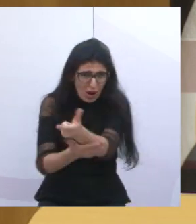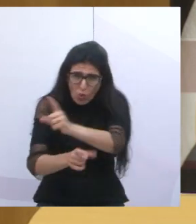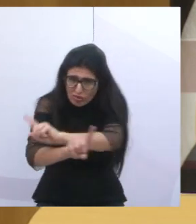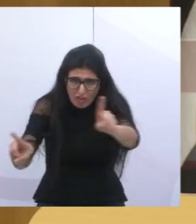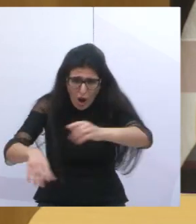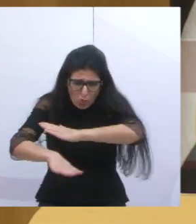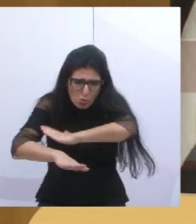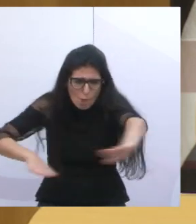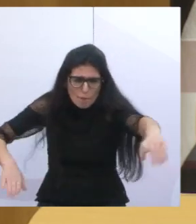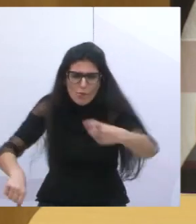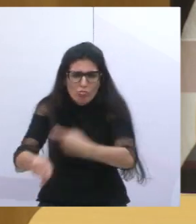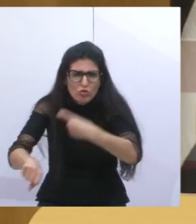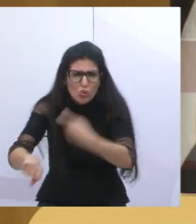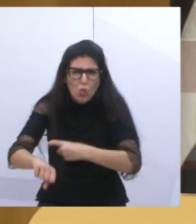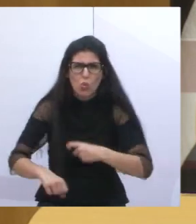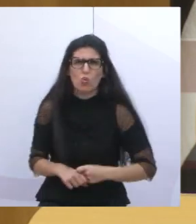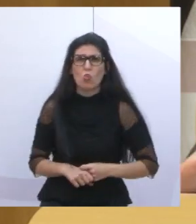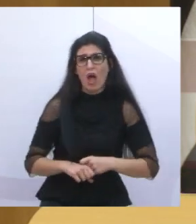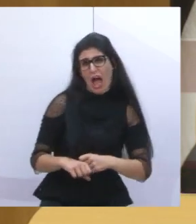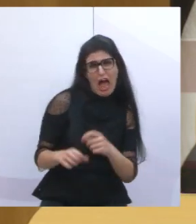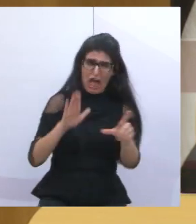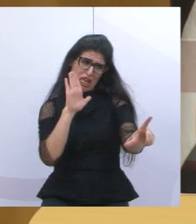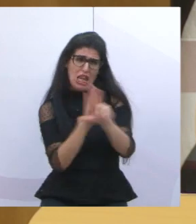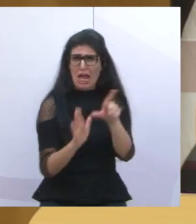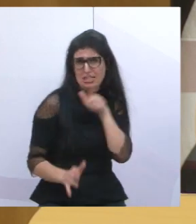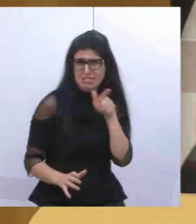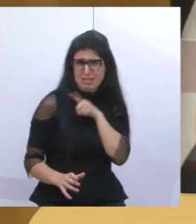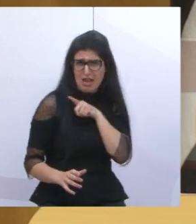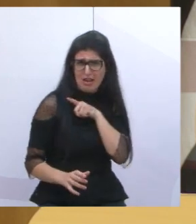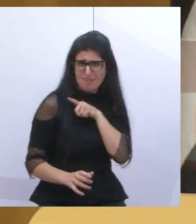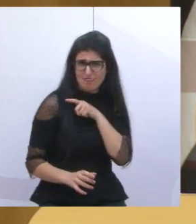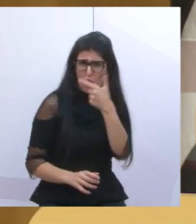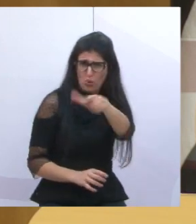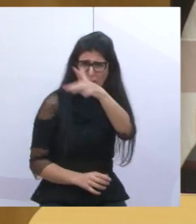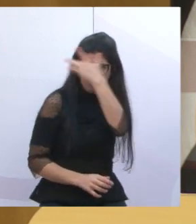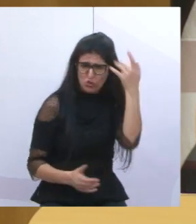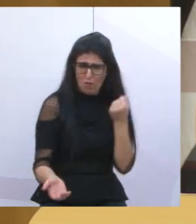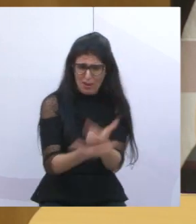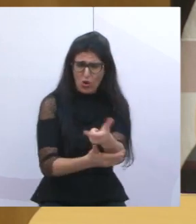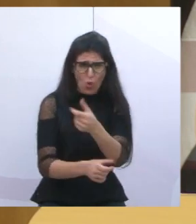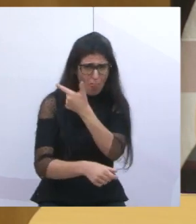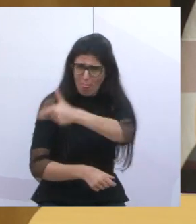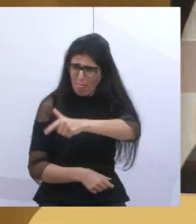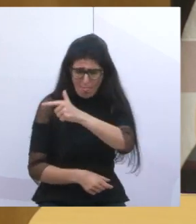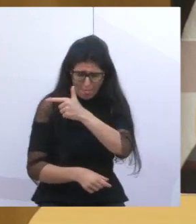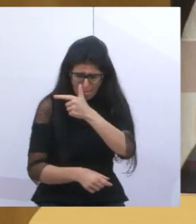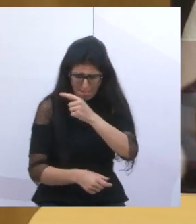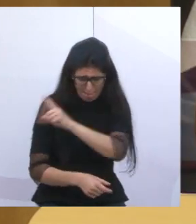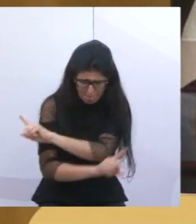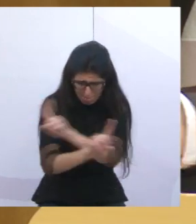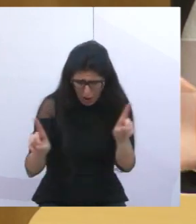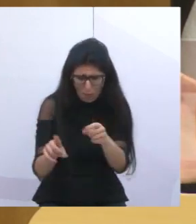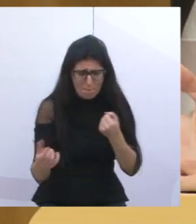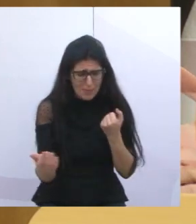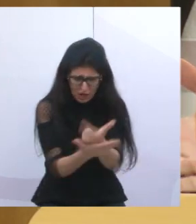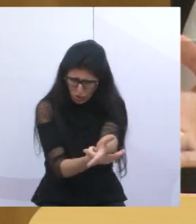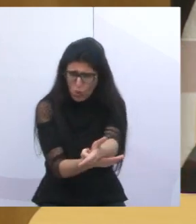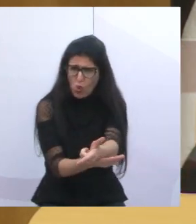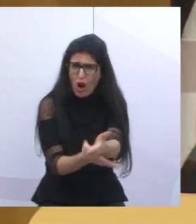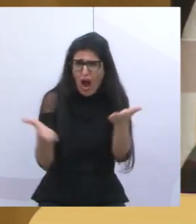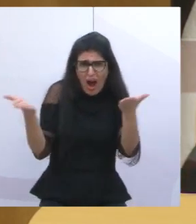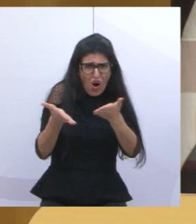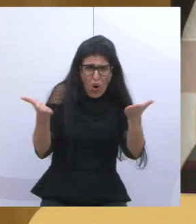de saber se vocês, que são mais de 90% do bairro, acham justo esse projeto de lei. Eu não tenho dúvida